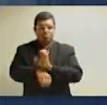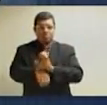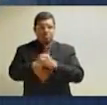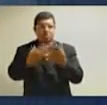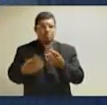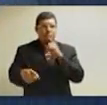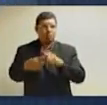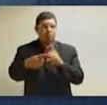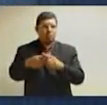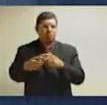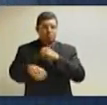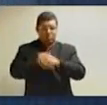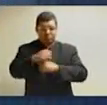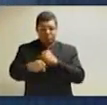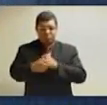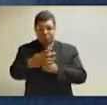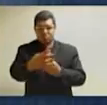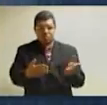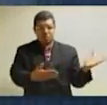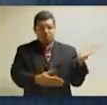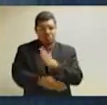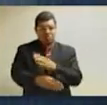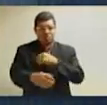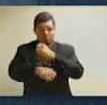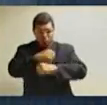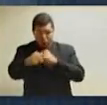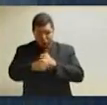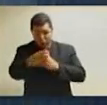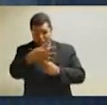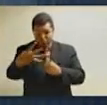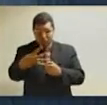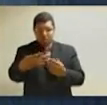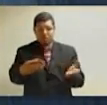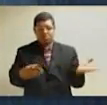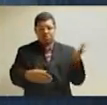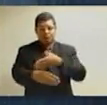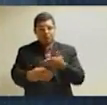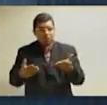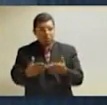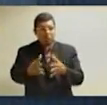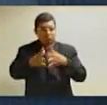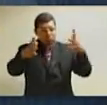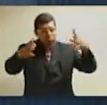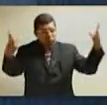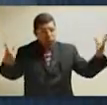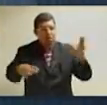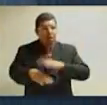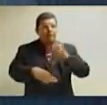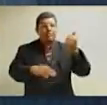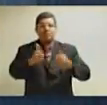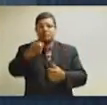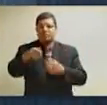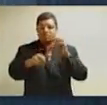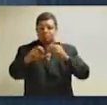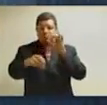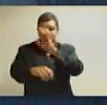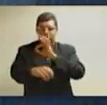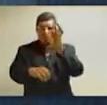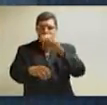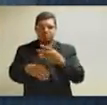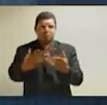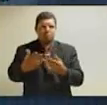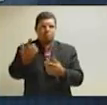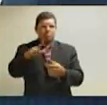Estado. Porque de 2004 para cá, a receita corrente líquida do Estado cresceu mais de